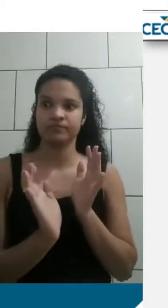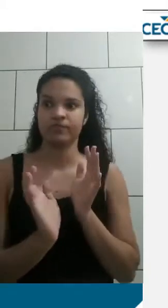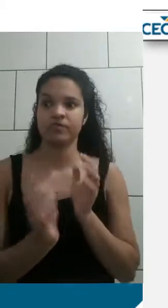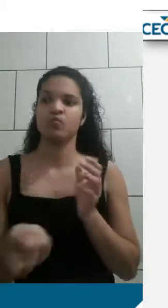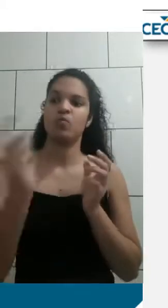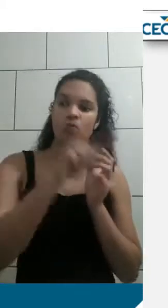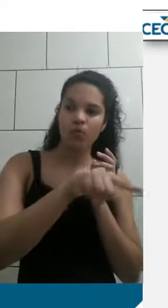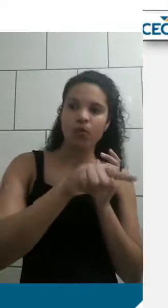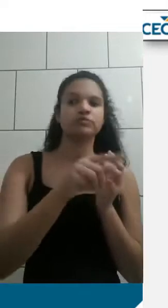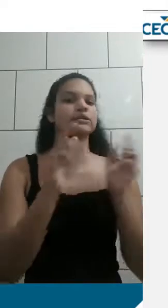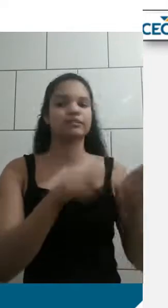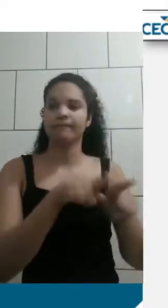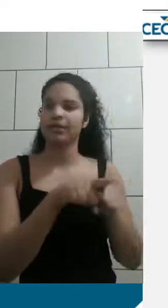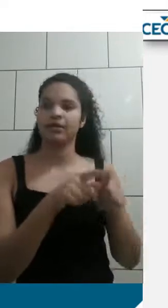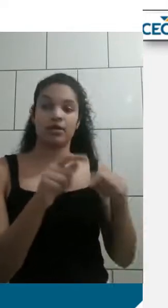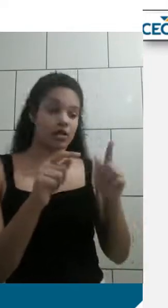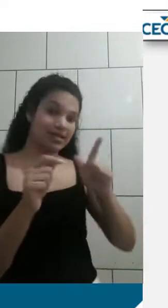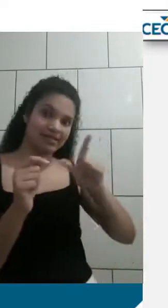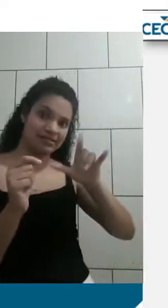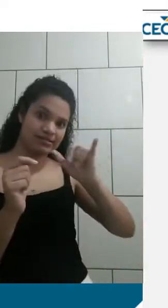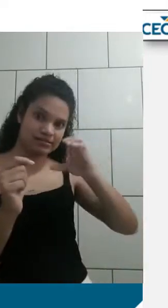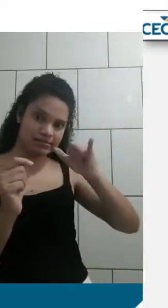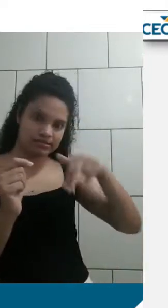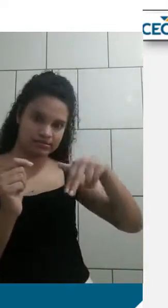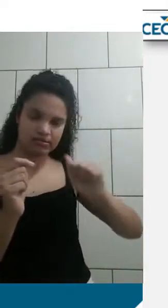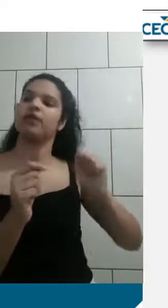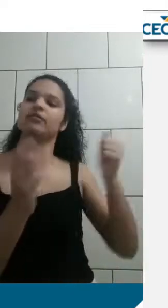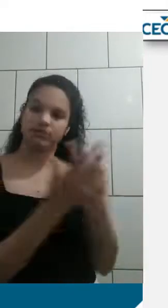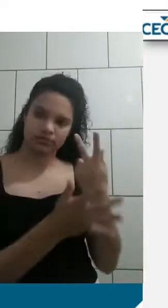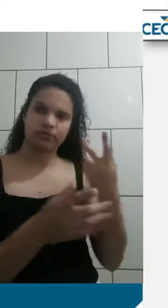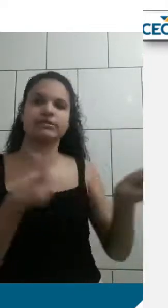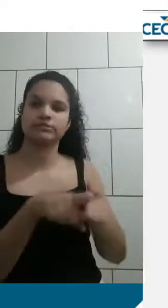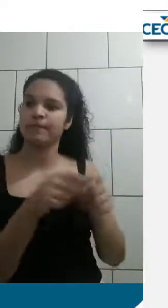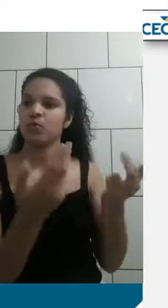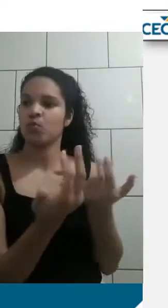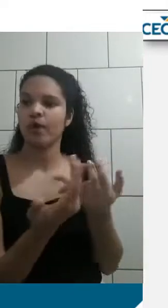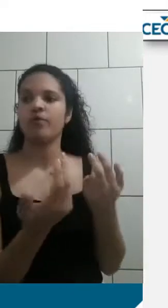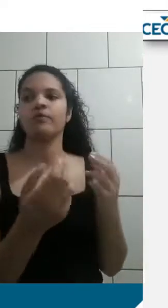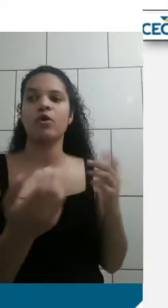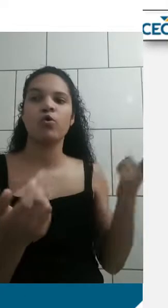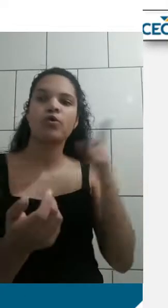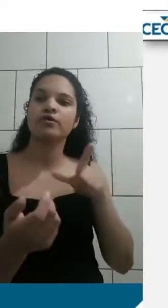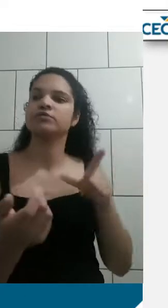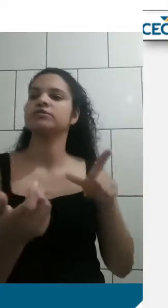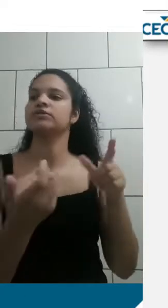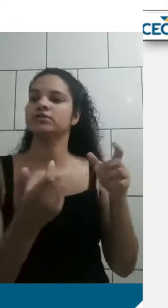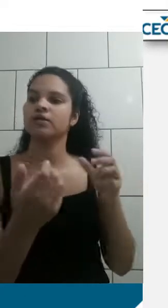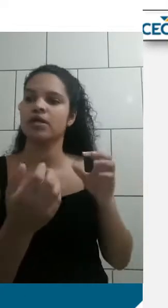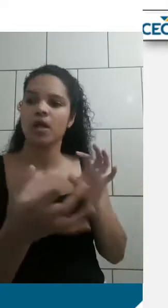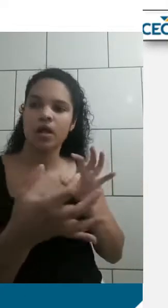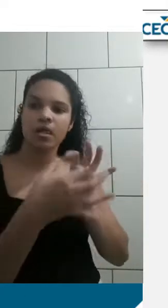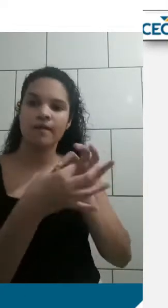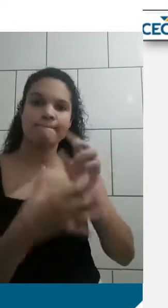aqui do nosso exemplo é uma glicina. Ligação peptídica entre os aminoácidos, como vocês já viram, as proteínas são formadas por